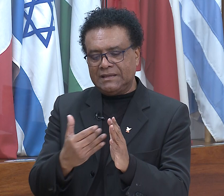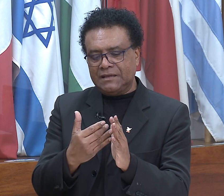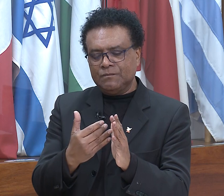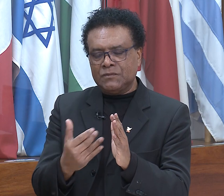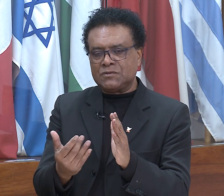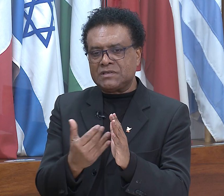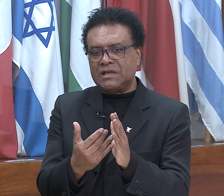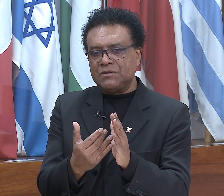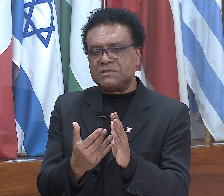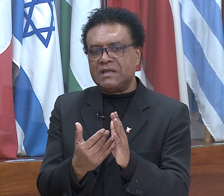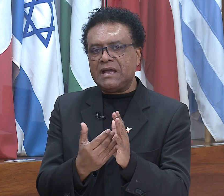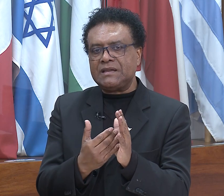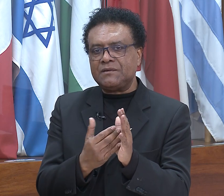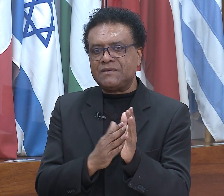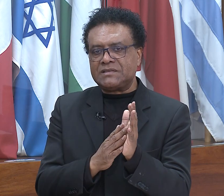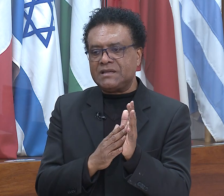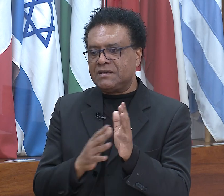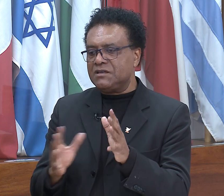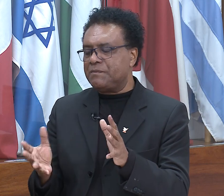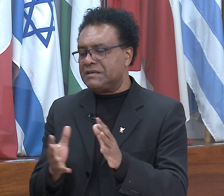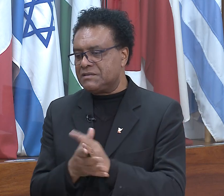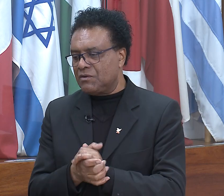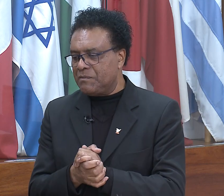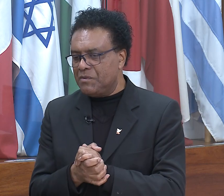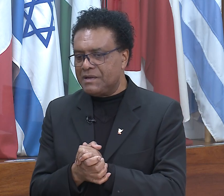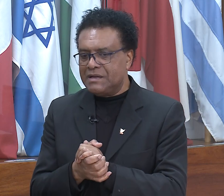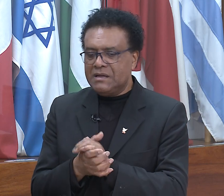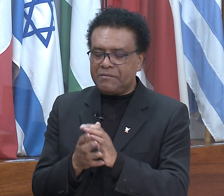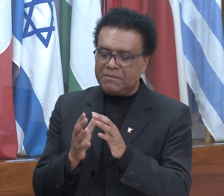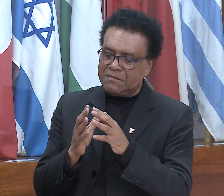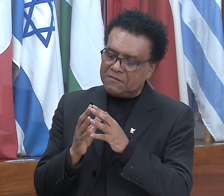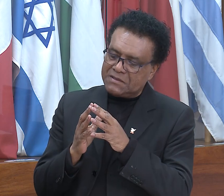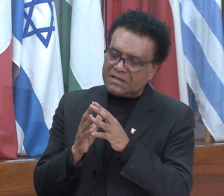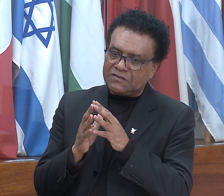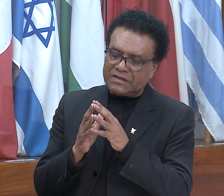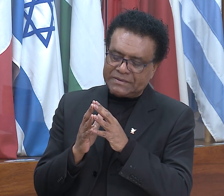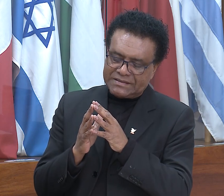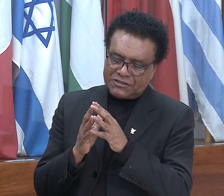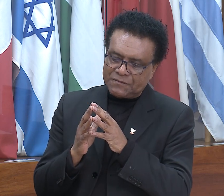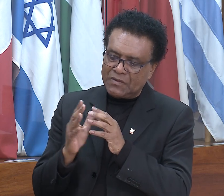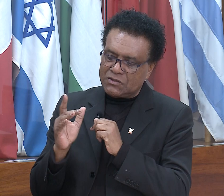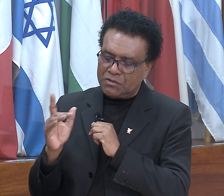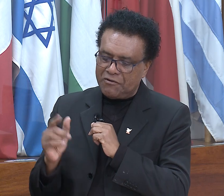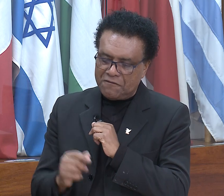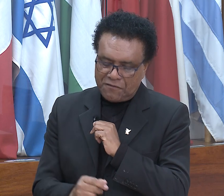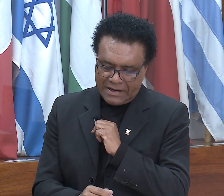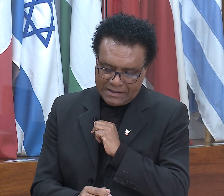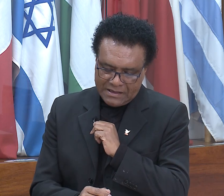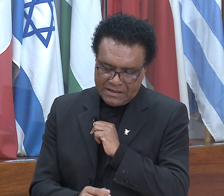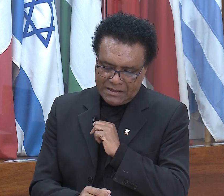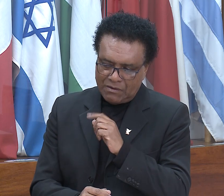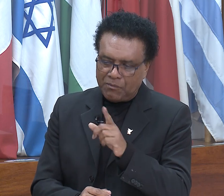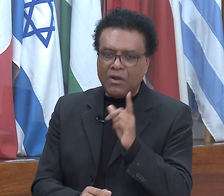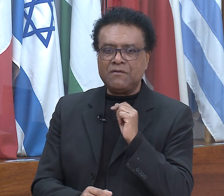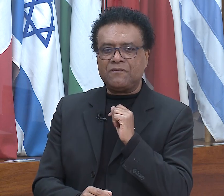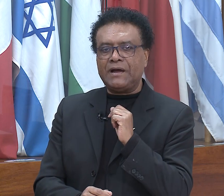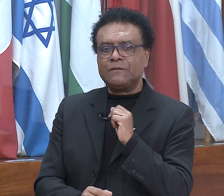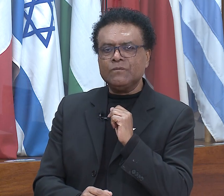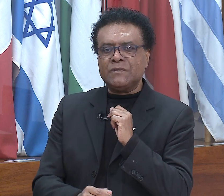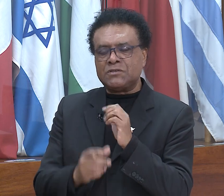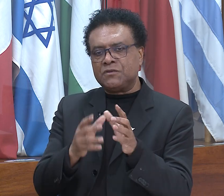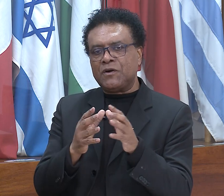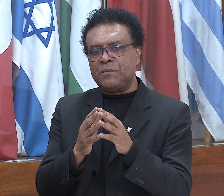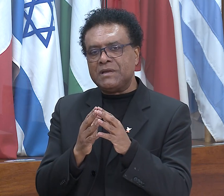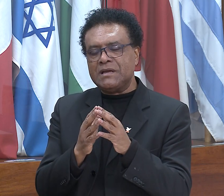a entrada dos nossos alunos na universidade grande parte da escola pública pra mim me satisfaz bastante sobre o ifar eu apoio